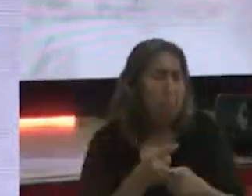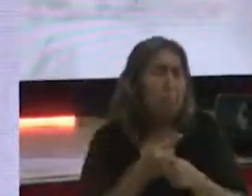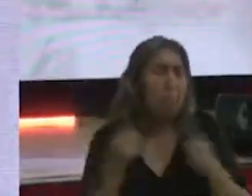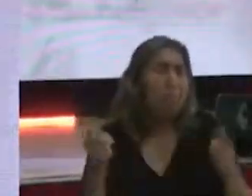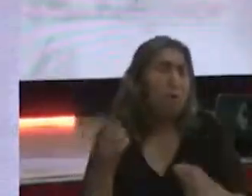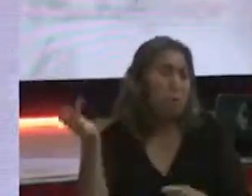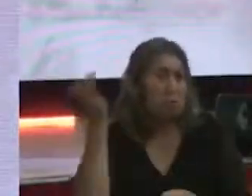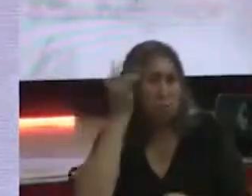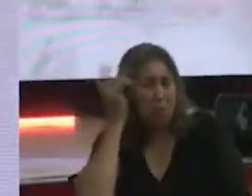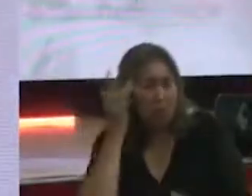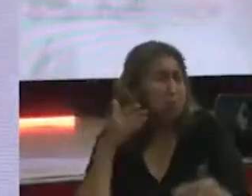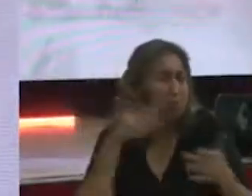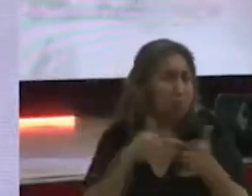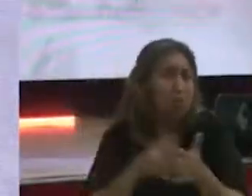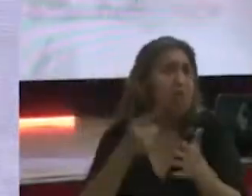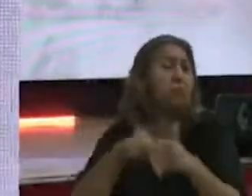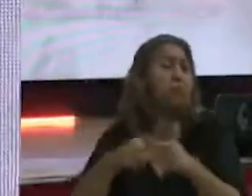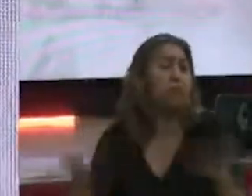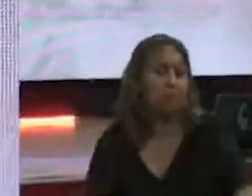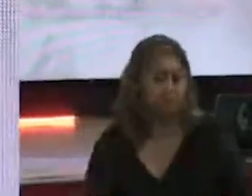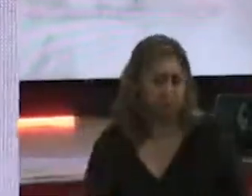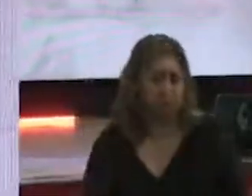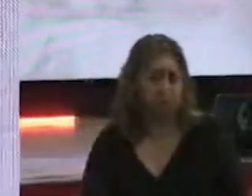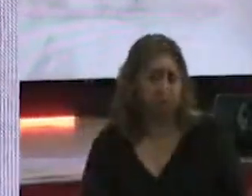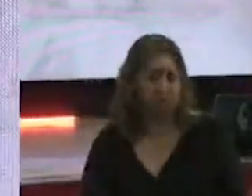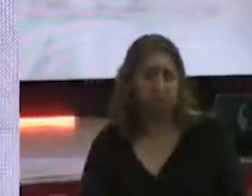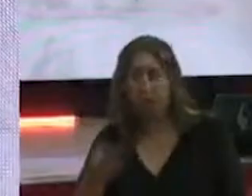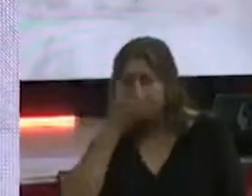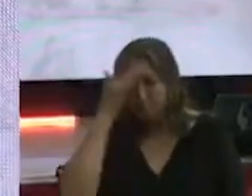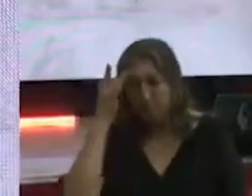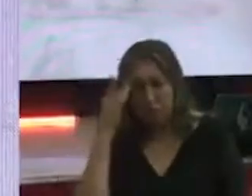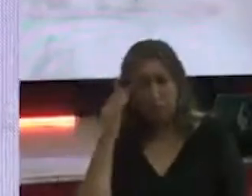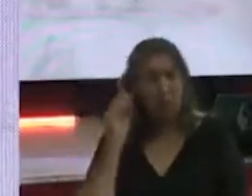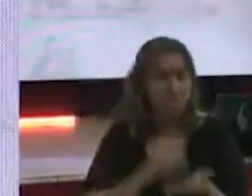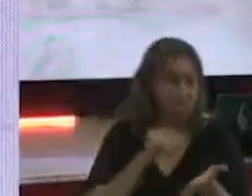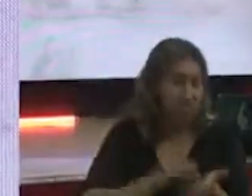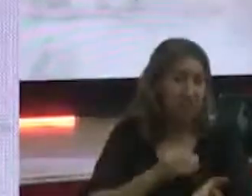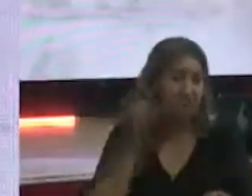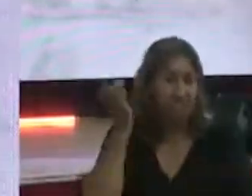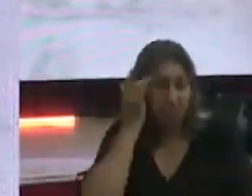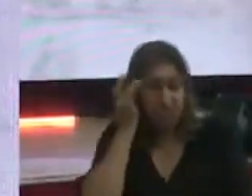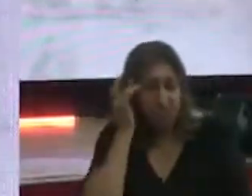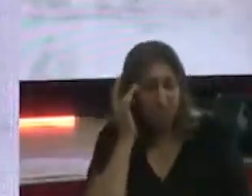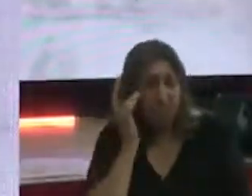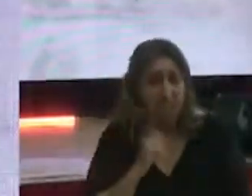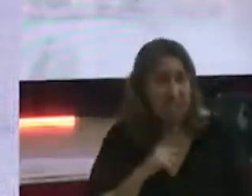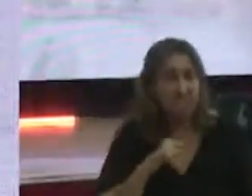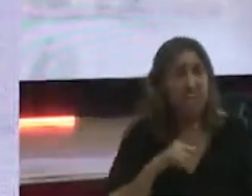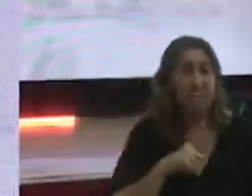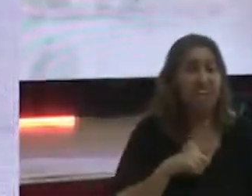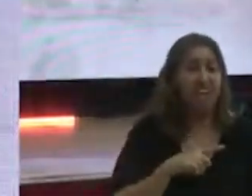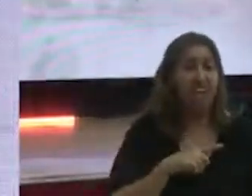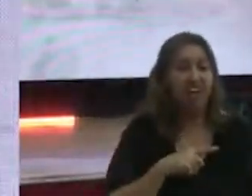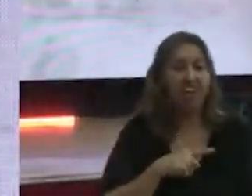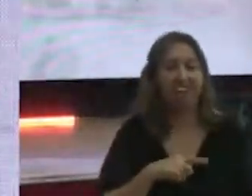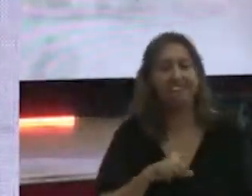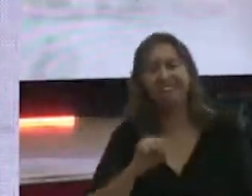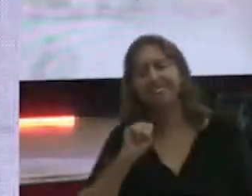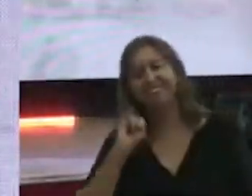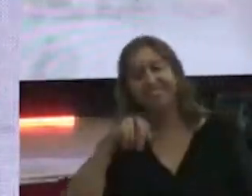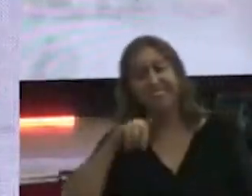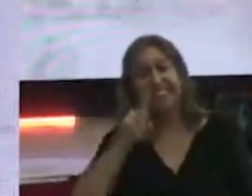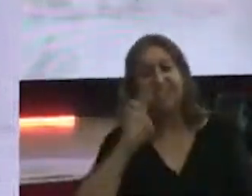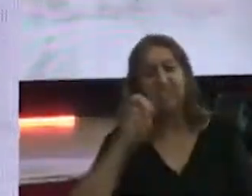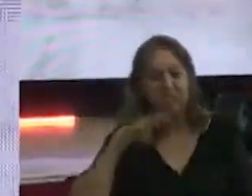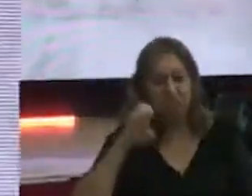enfrentam problemas pessoas imaturas tem a síndrome da avestruz sabe